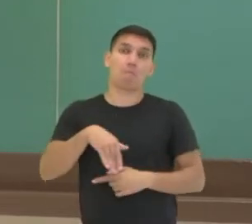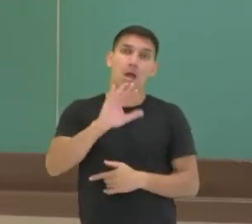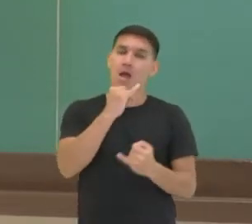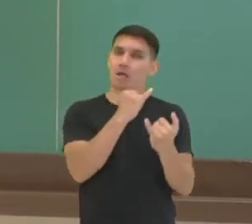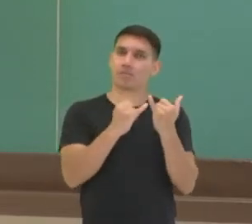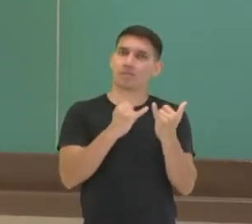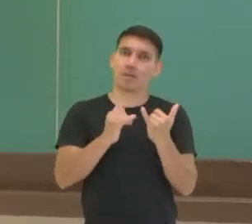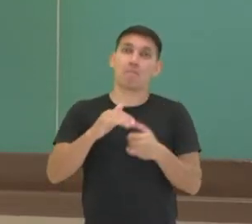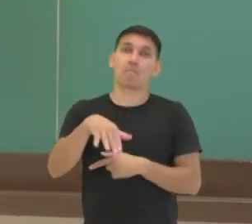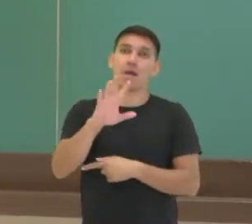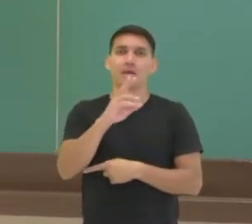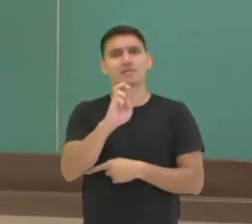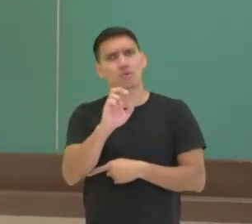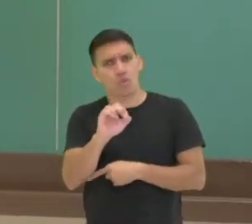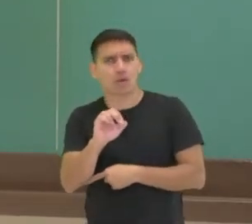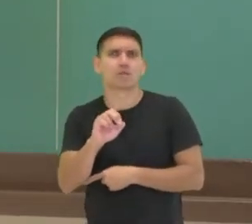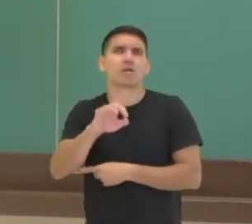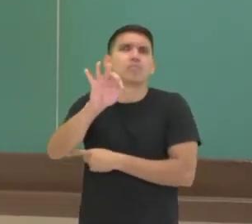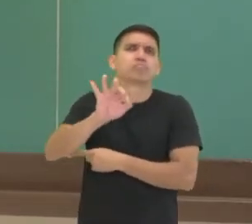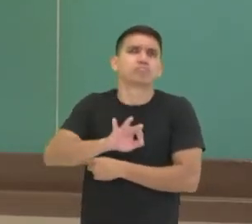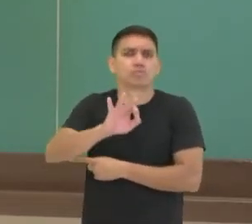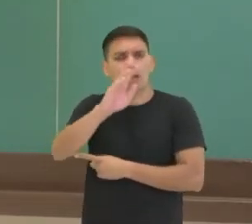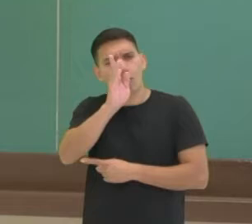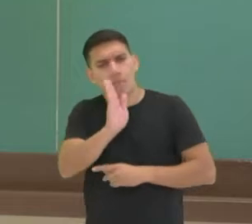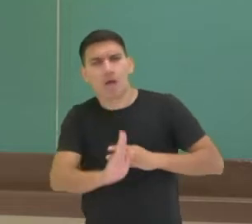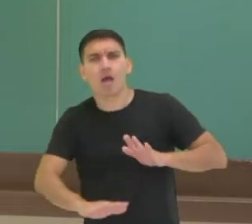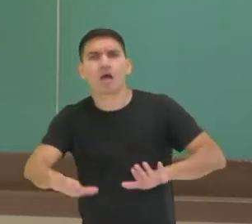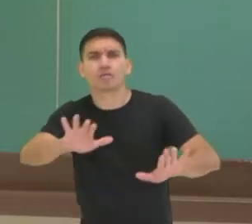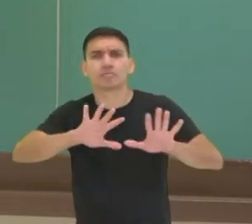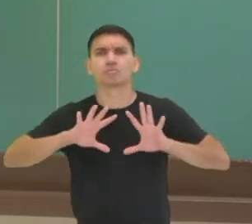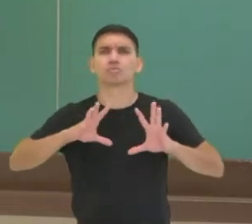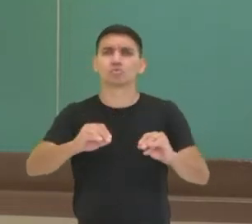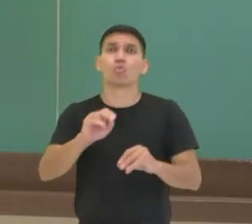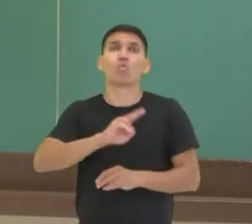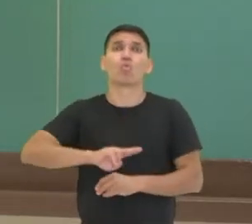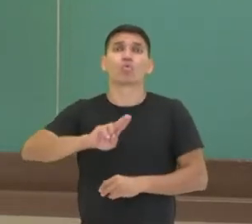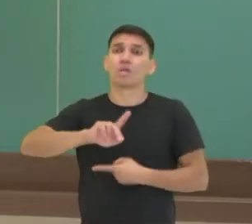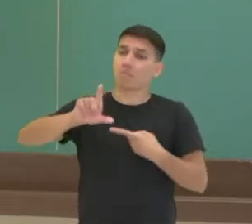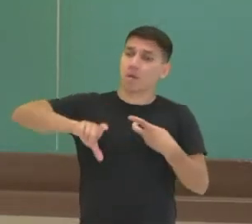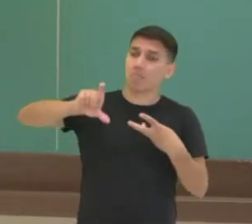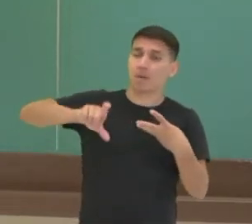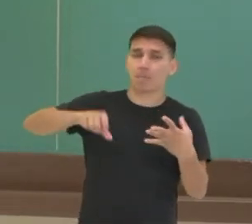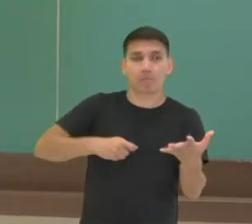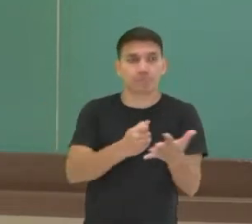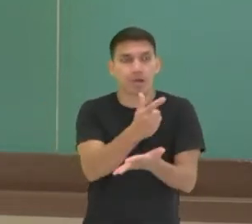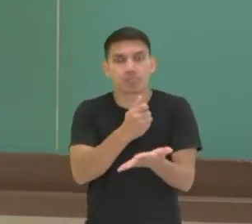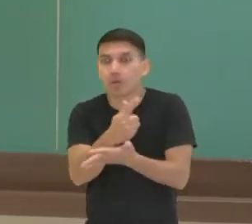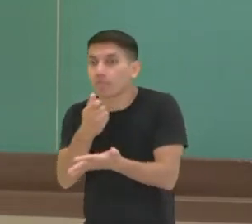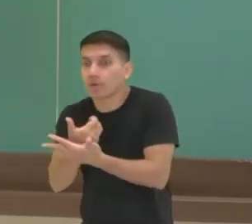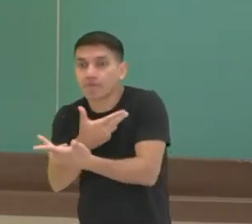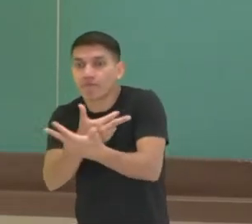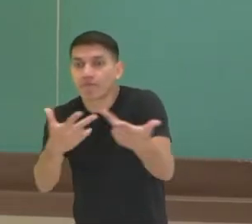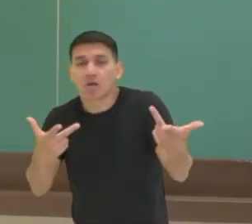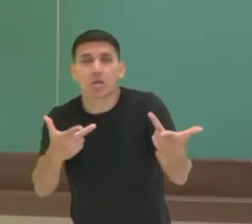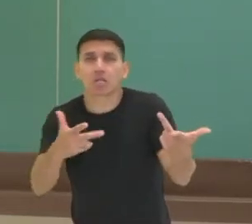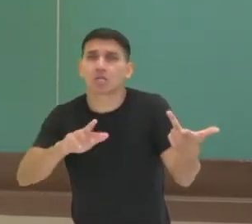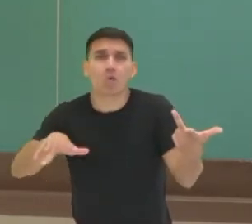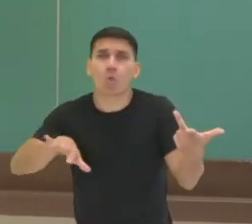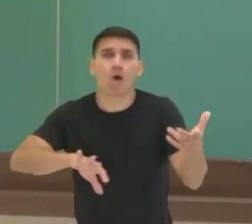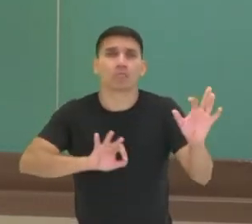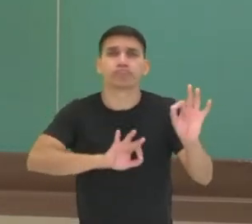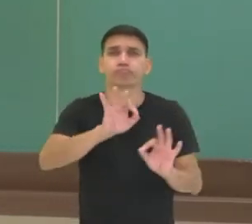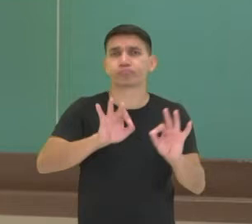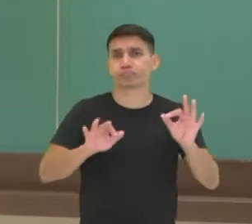de 50% dos brasileiros usando o crédito por impulso, ou seja, em compras que não foram planejadas,